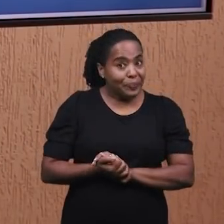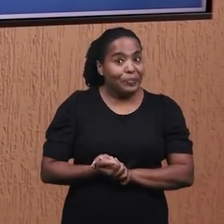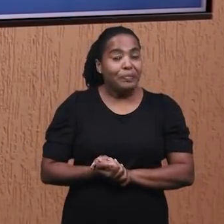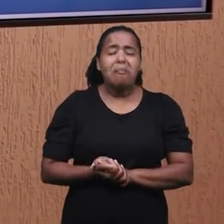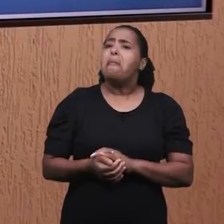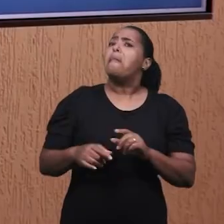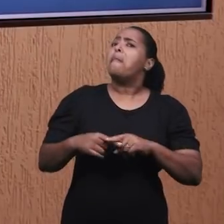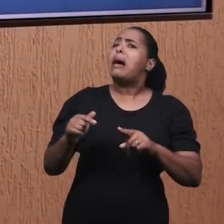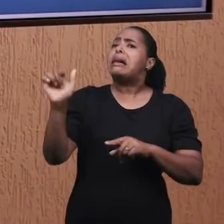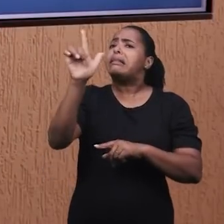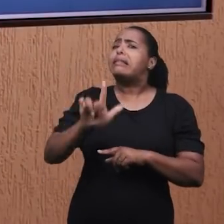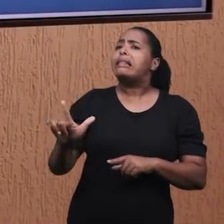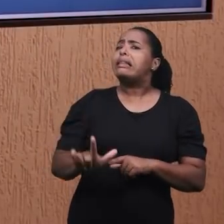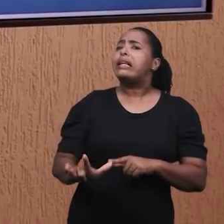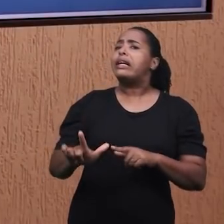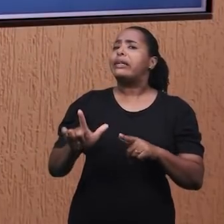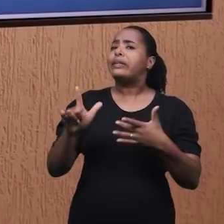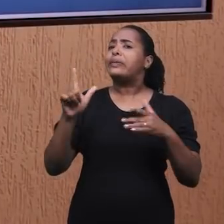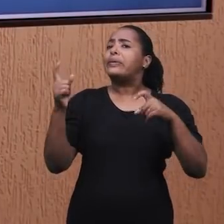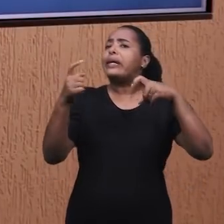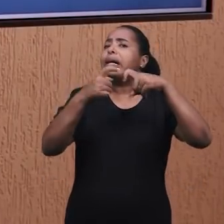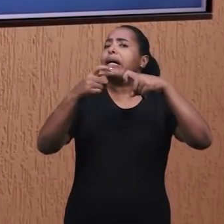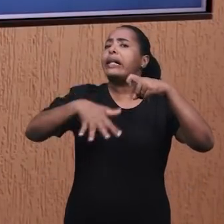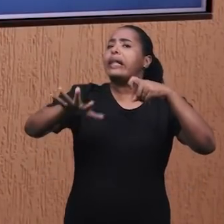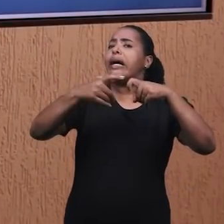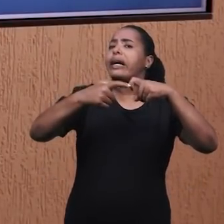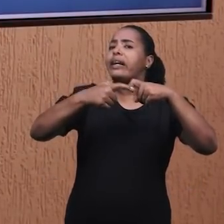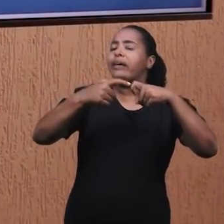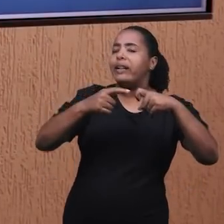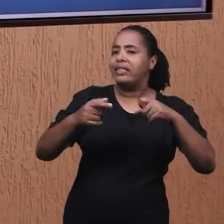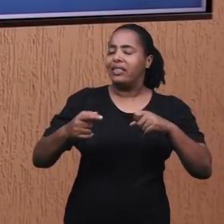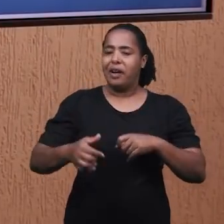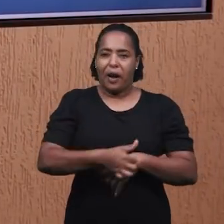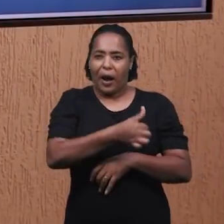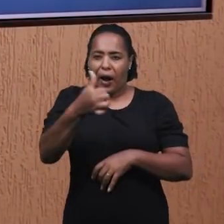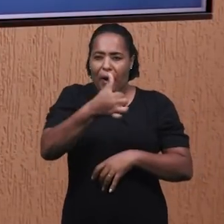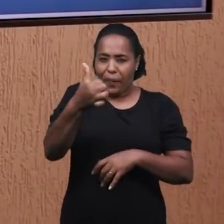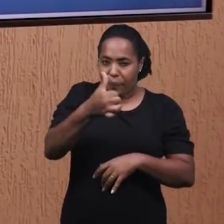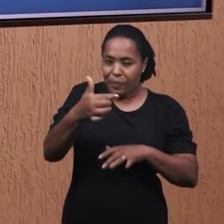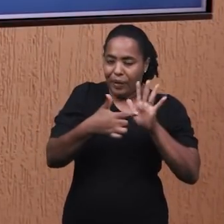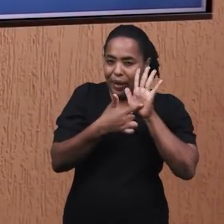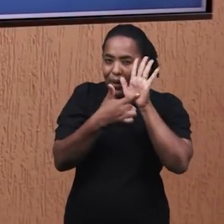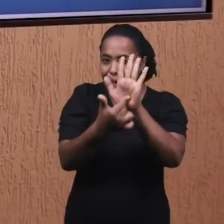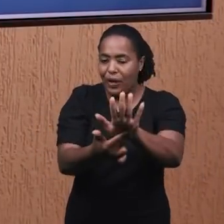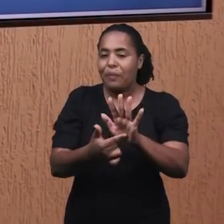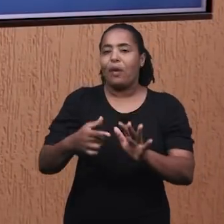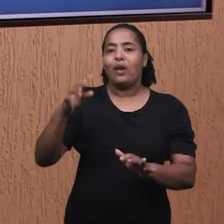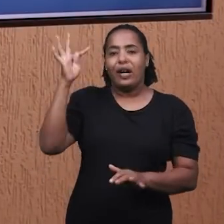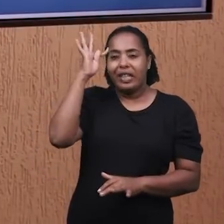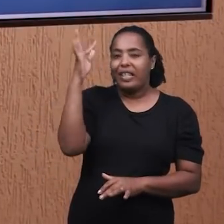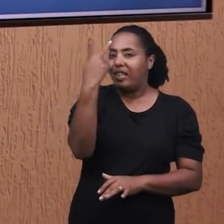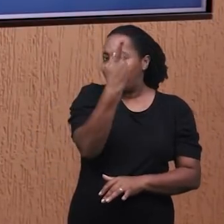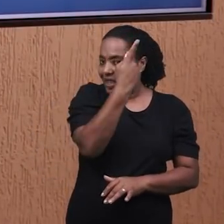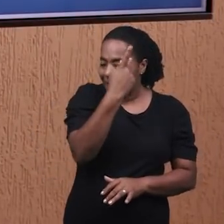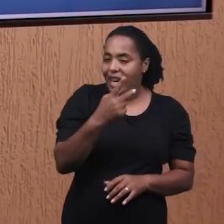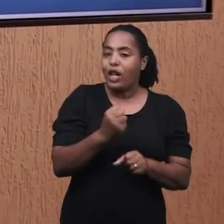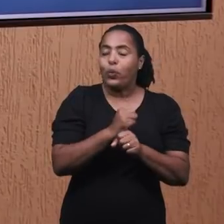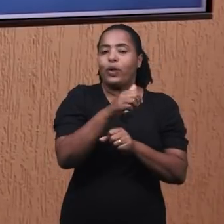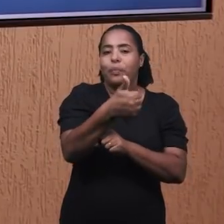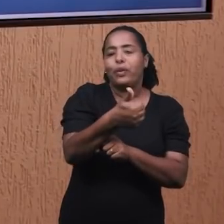literatura médica? Na literatura médica, a primeira menção a um quadro que remete ao TDAH é de